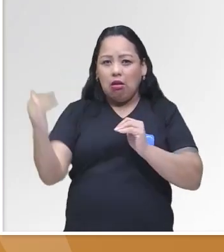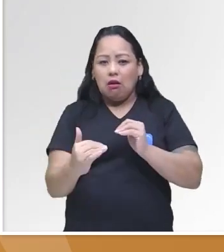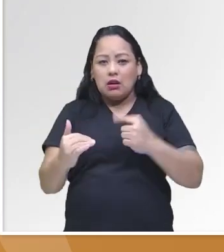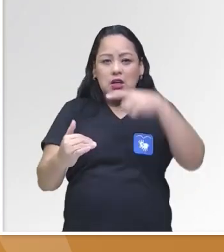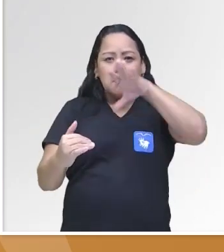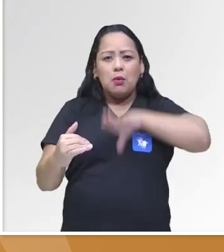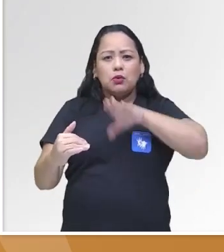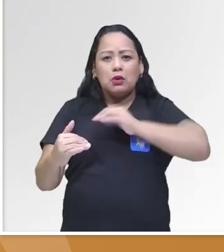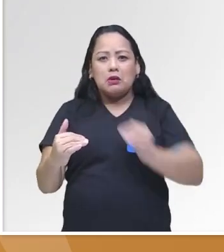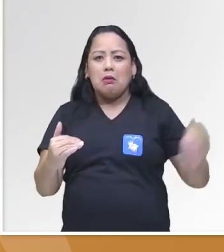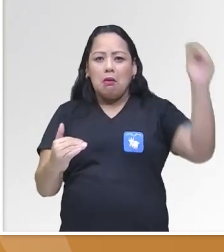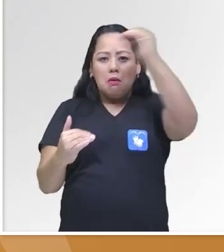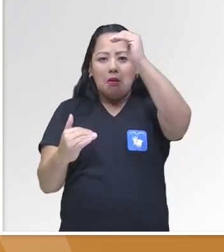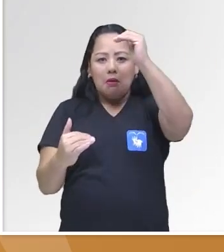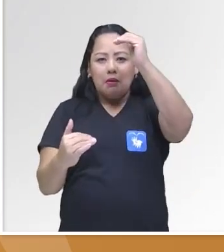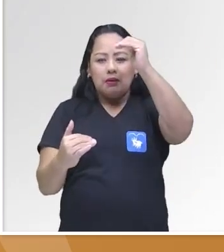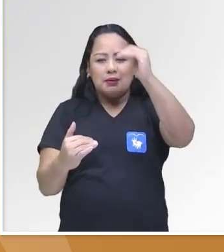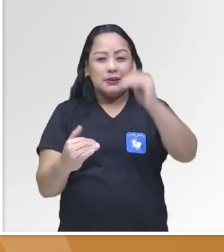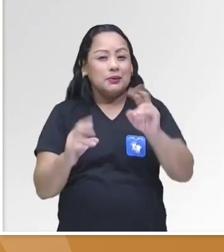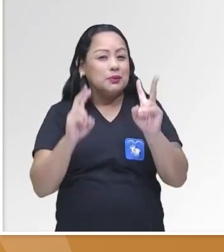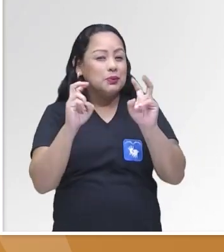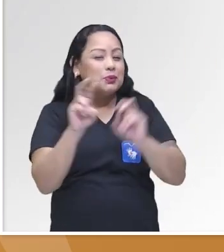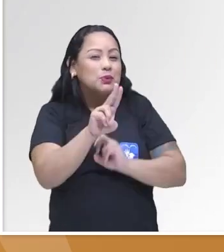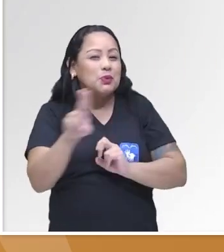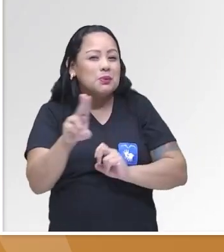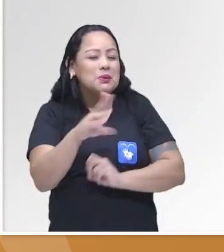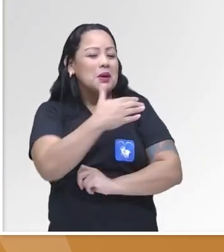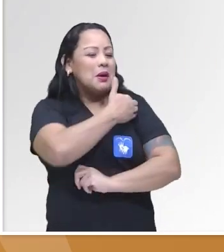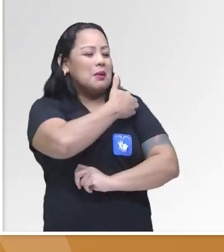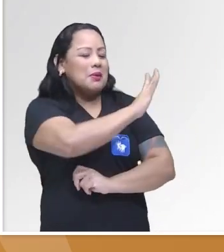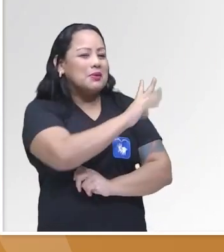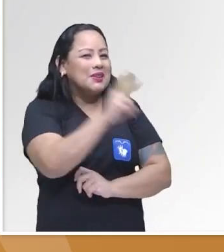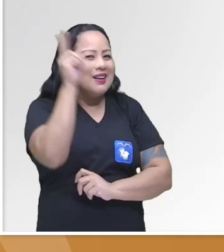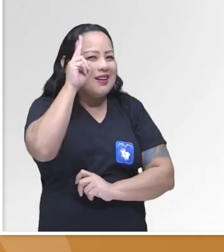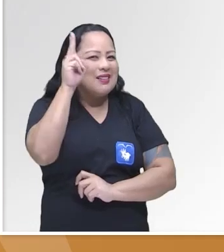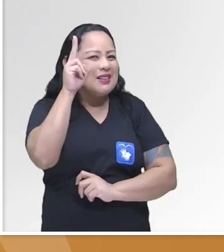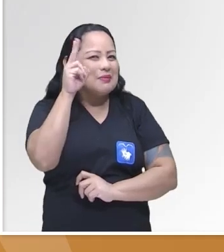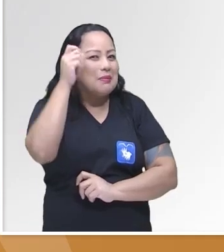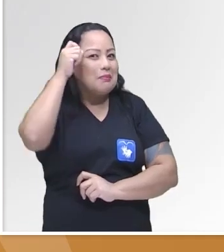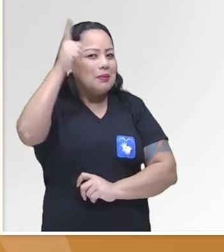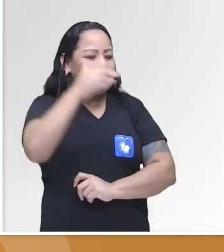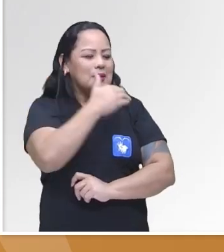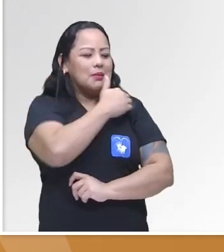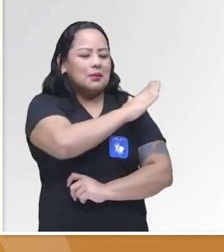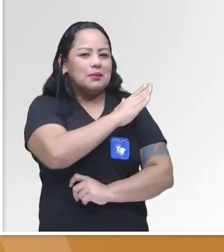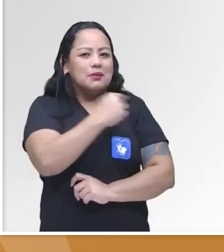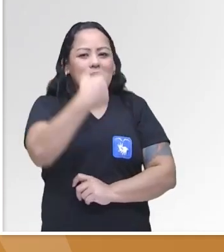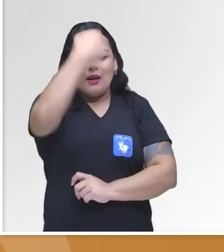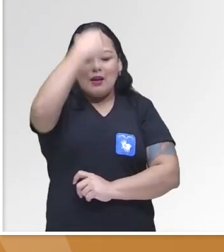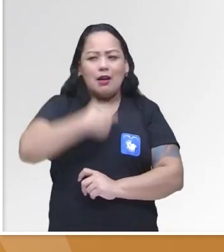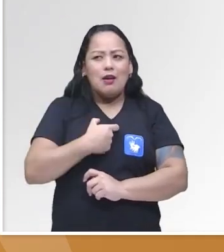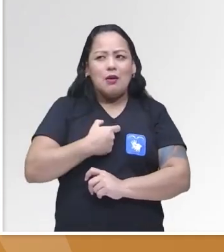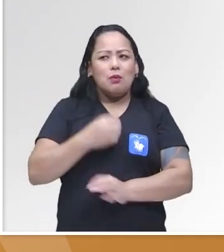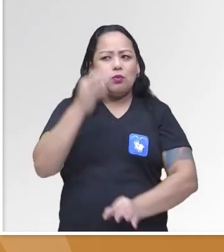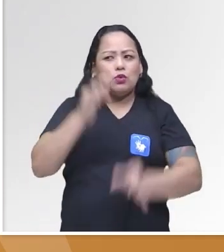Como é o nome disso? Preconceito. Lembram da ideia de preconceito? É quando eu julgo